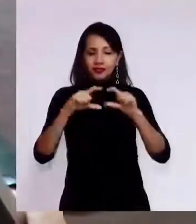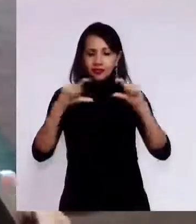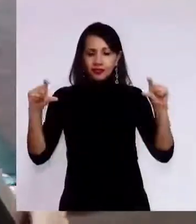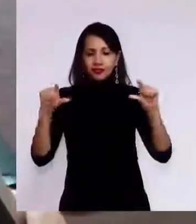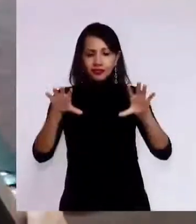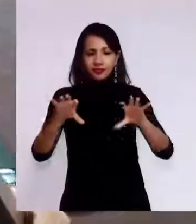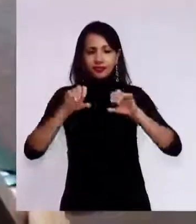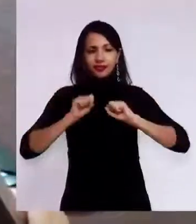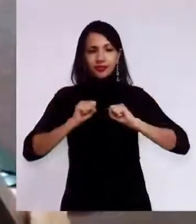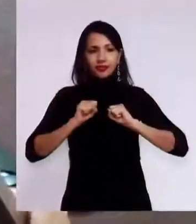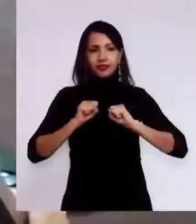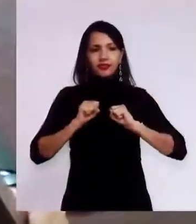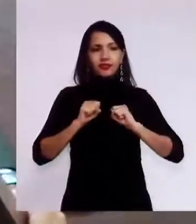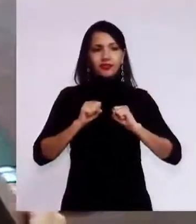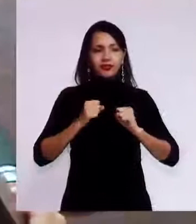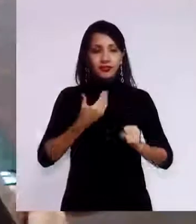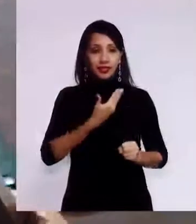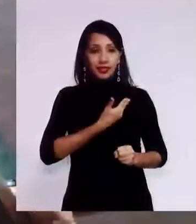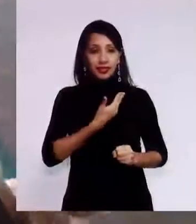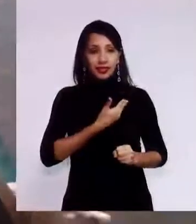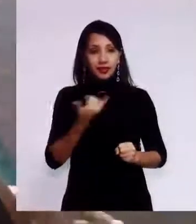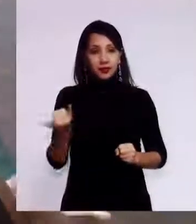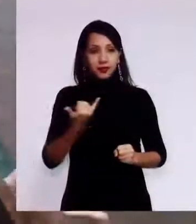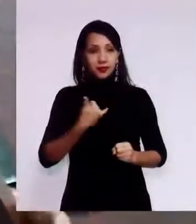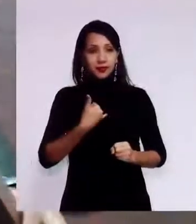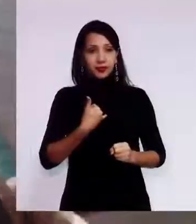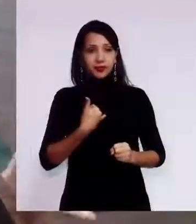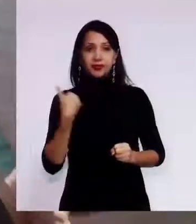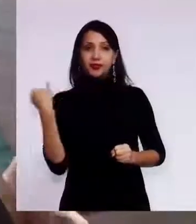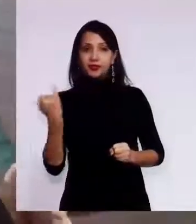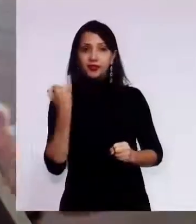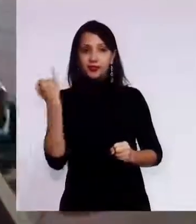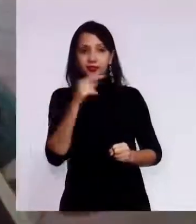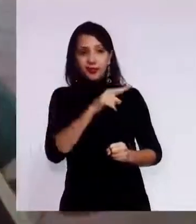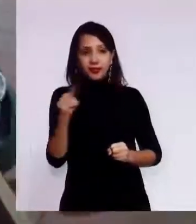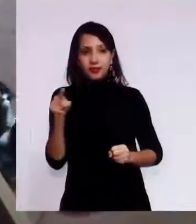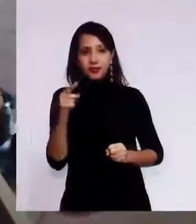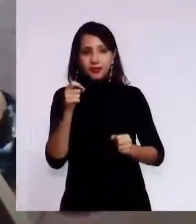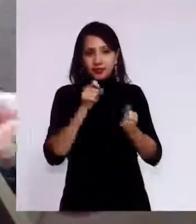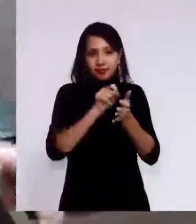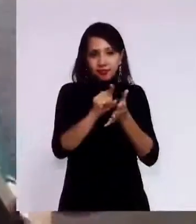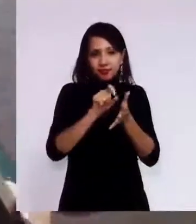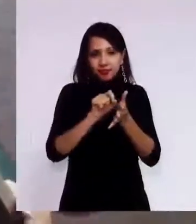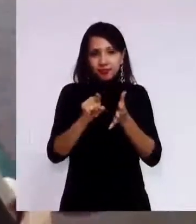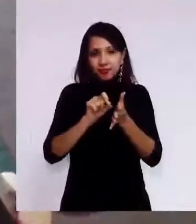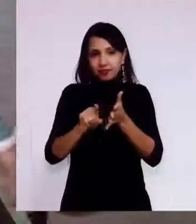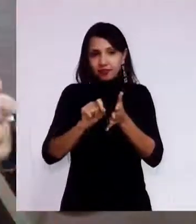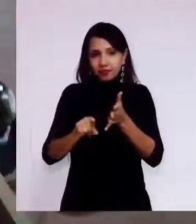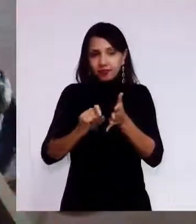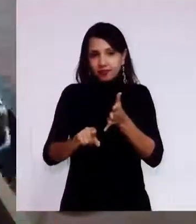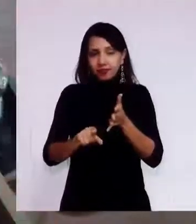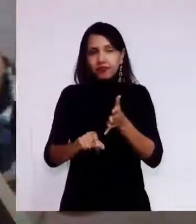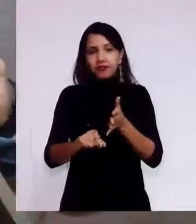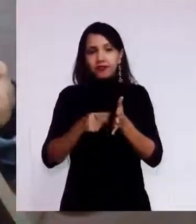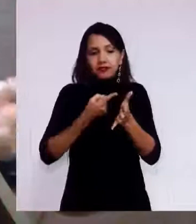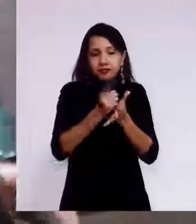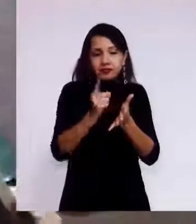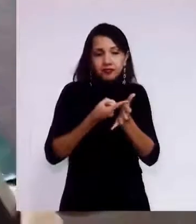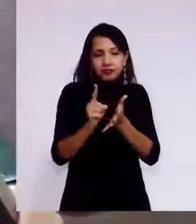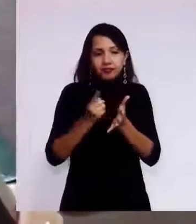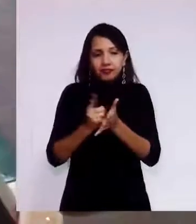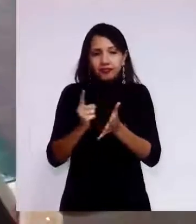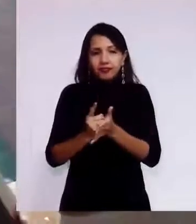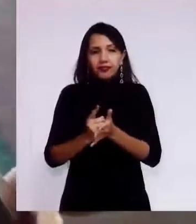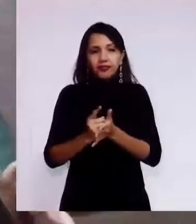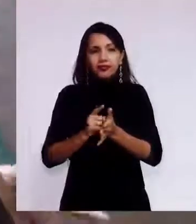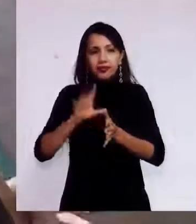semana, que um grande amigo me disse assim, é importante quando vocês criticam, vocês na oposição, ele estava usando, e busque coisas boas